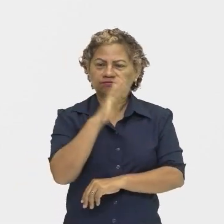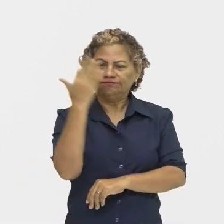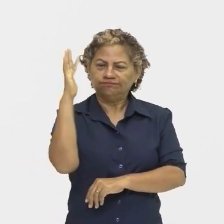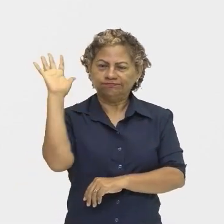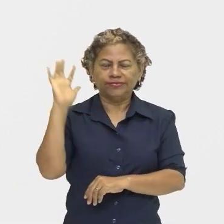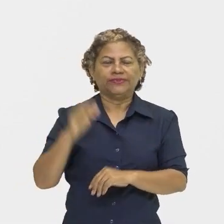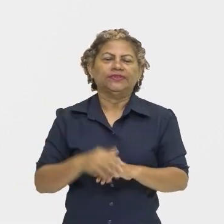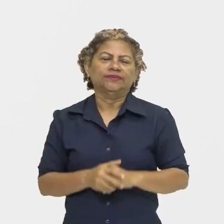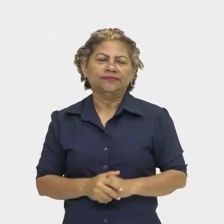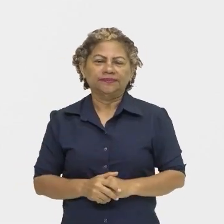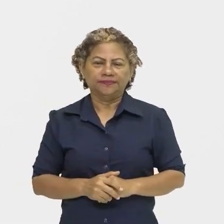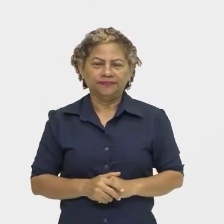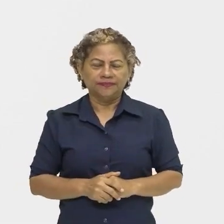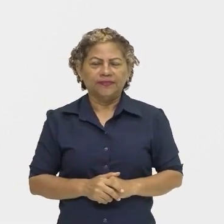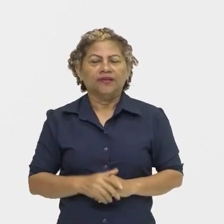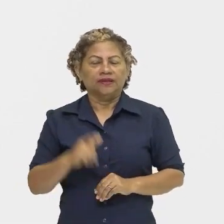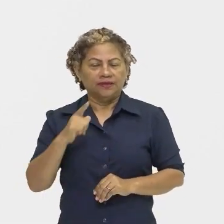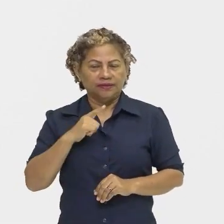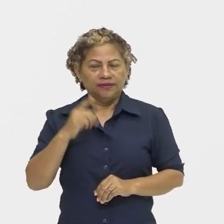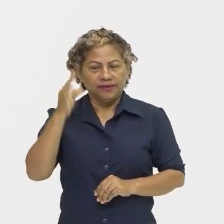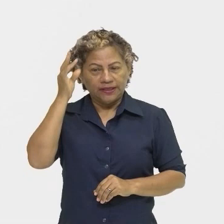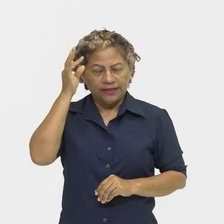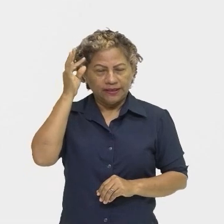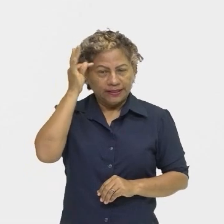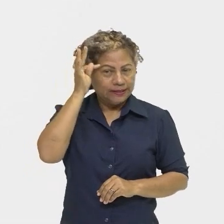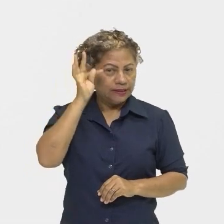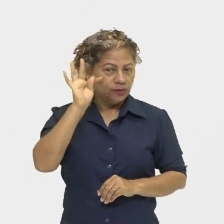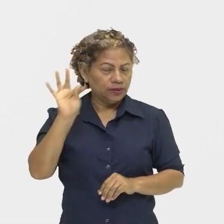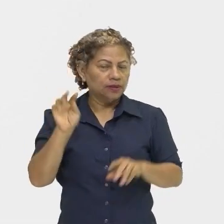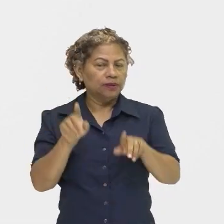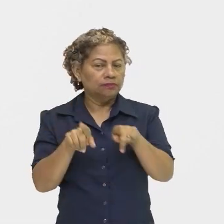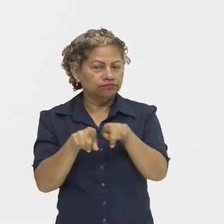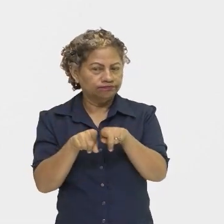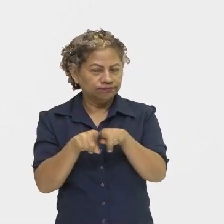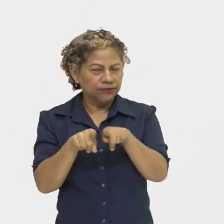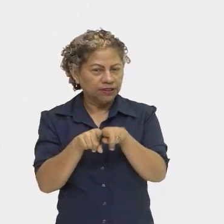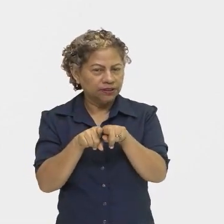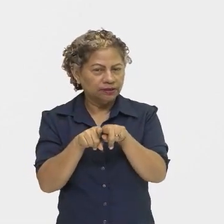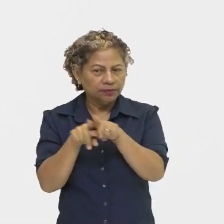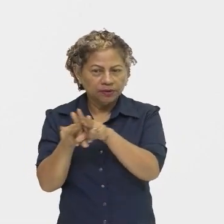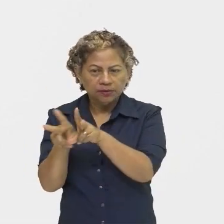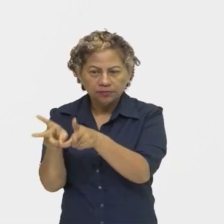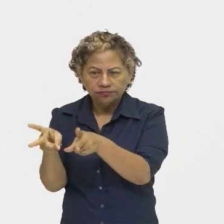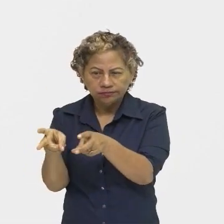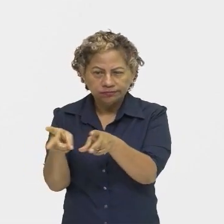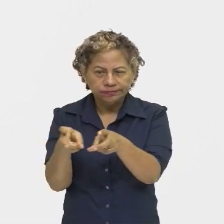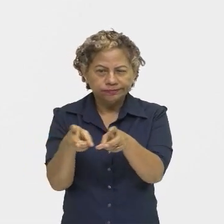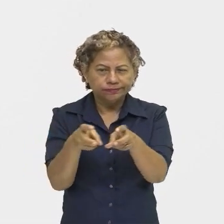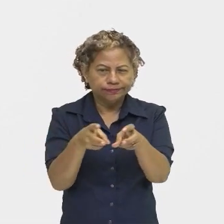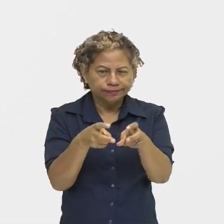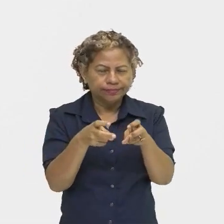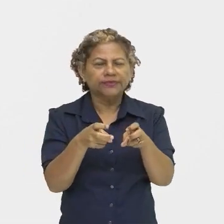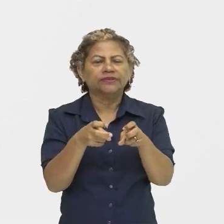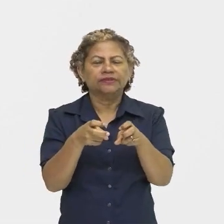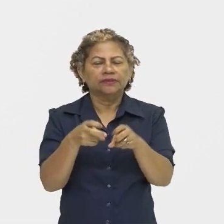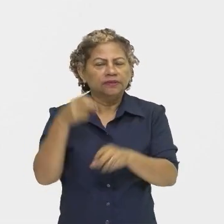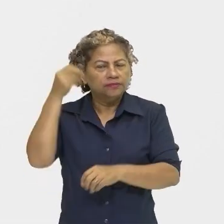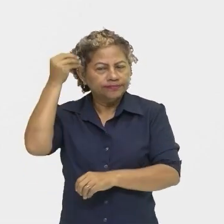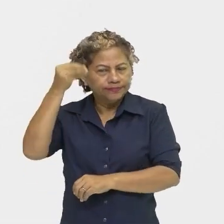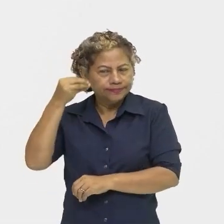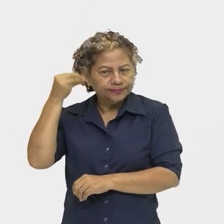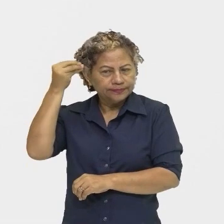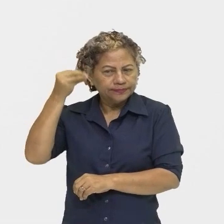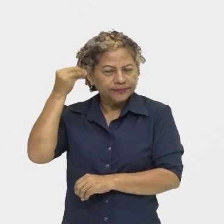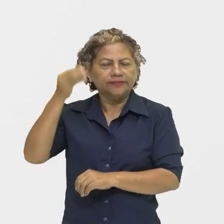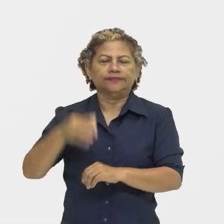baseando-se em teorias e por meio da observação e da